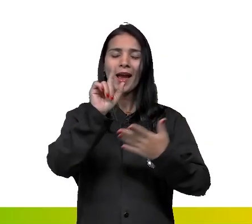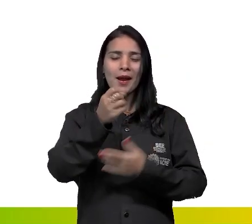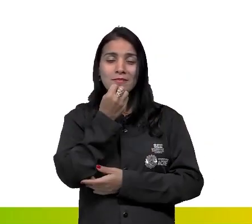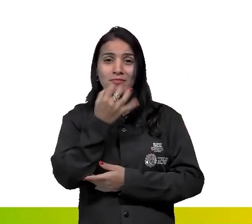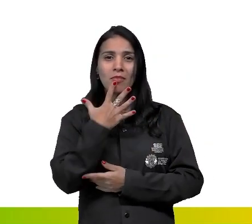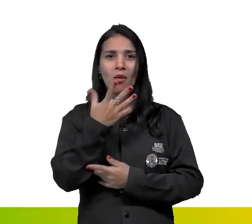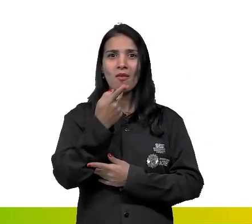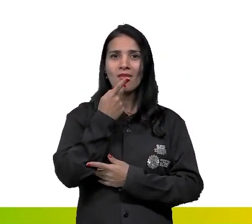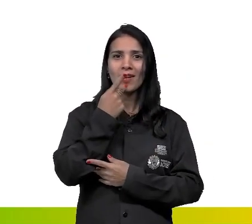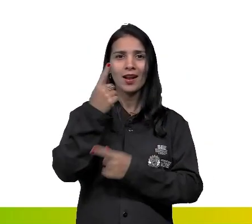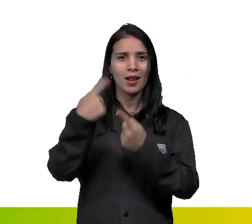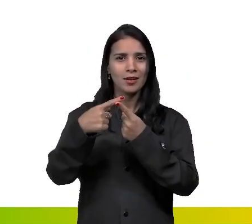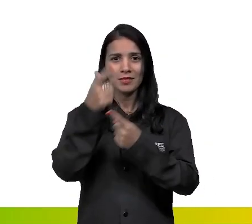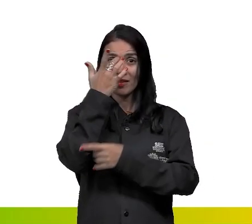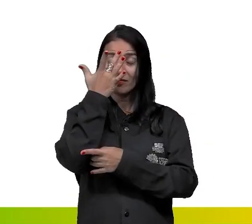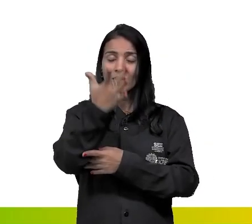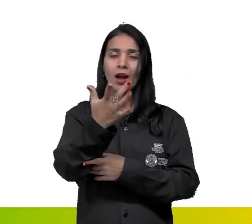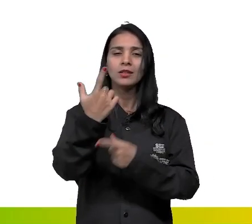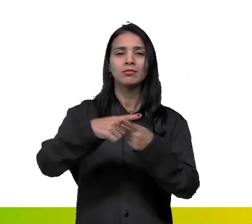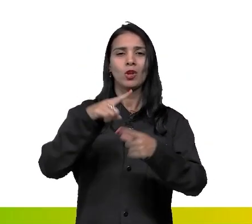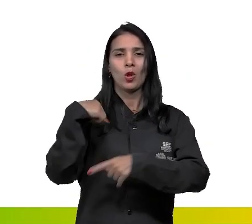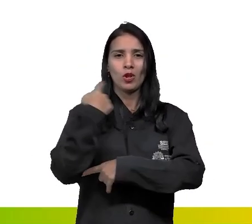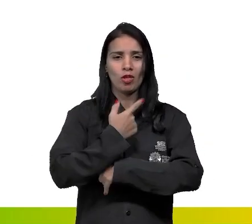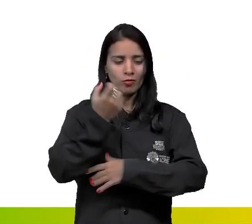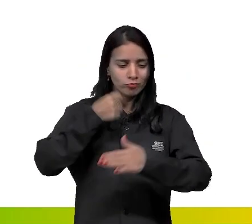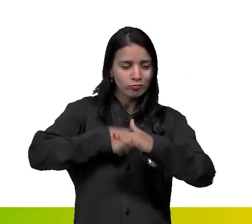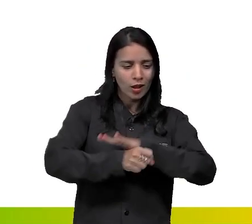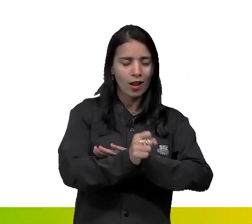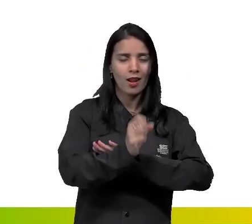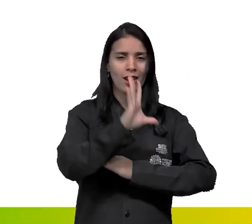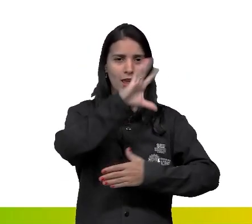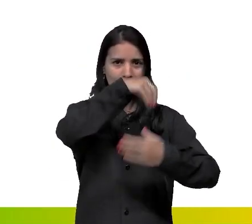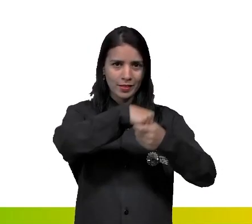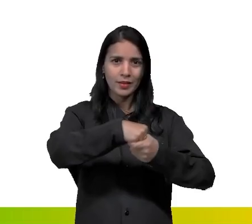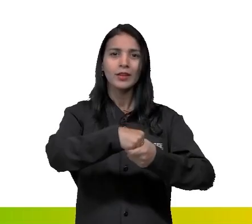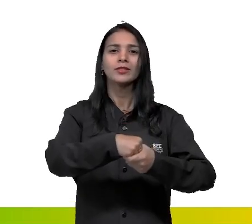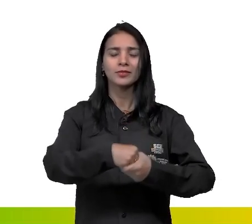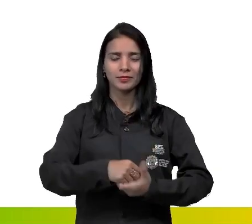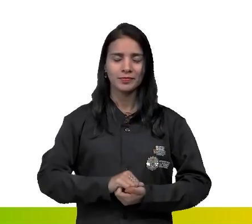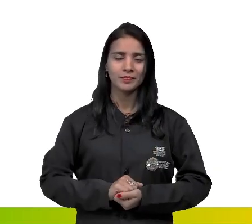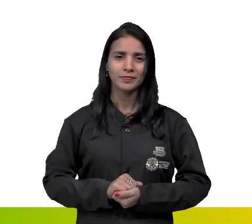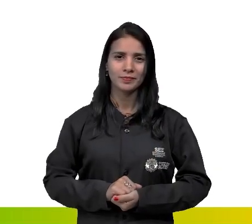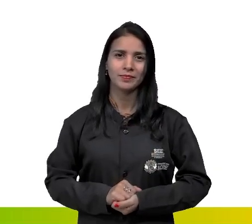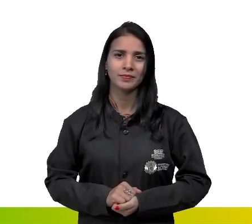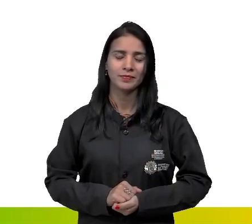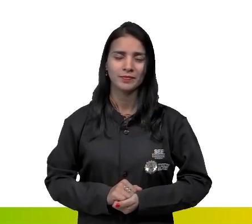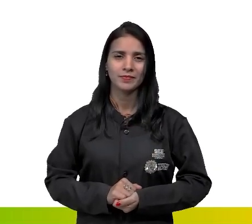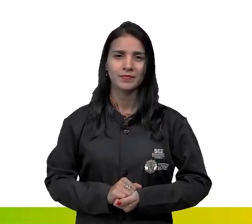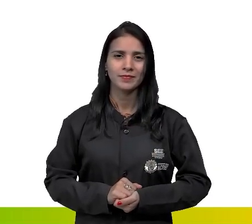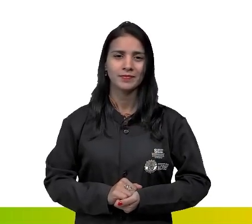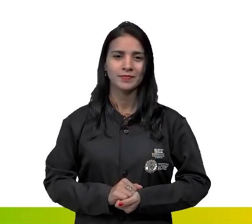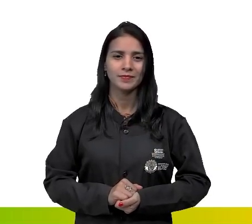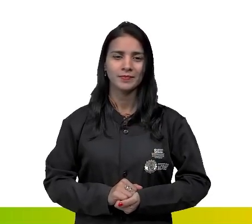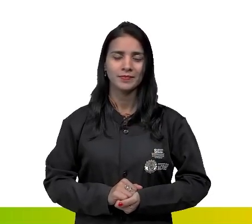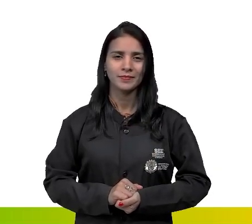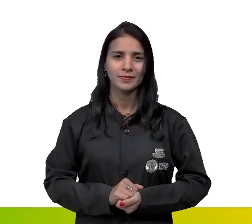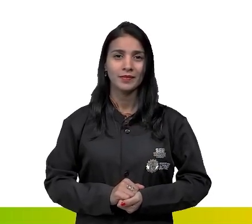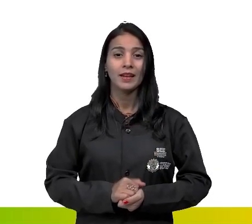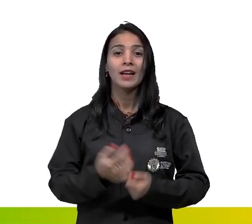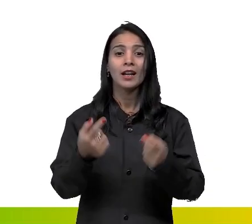bioma onde nós estamos inseridos dentro do território brasileiro. Aqui eu trouxe